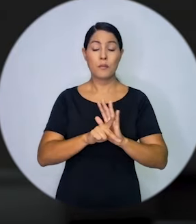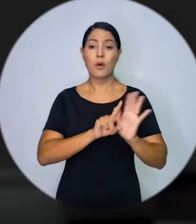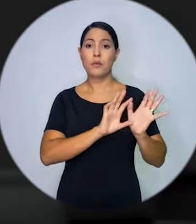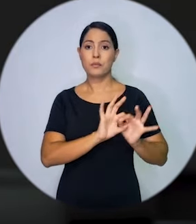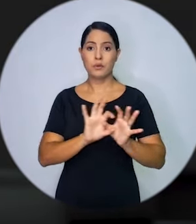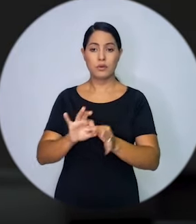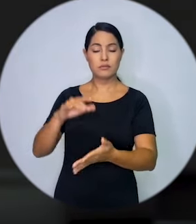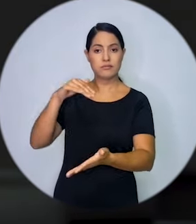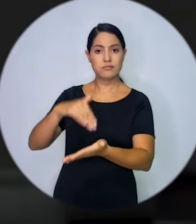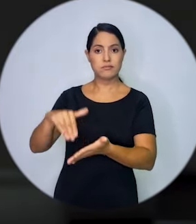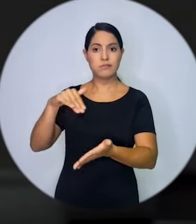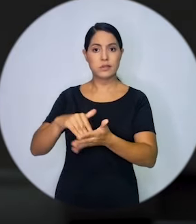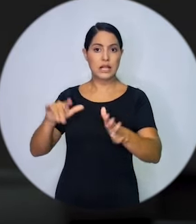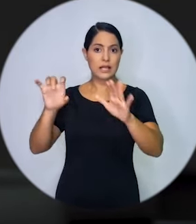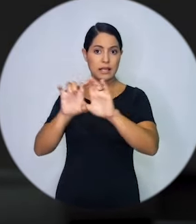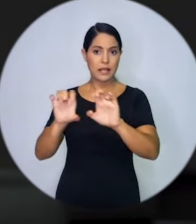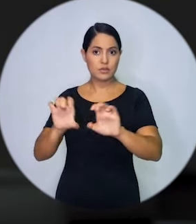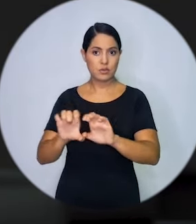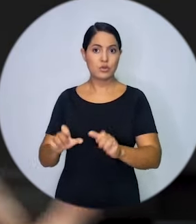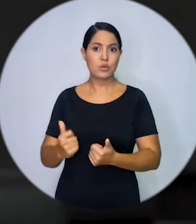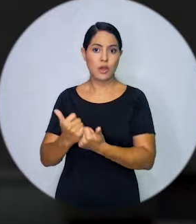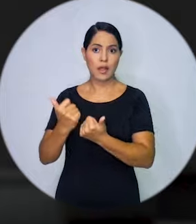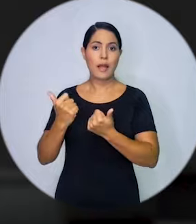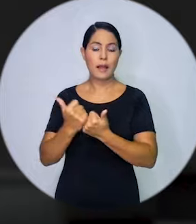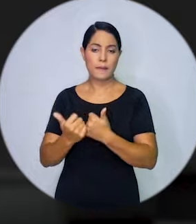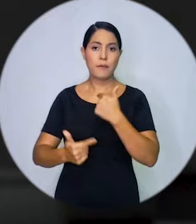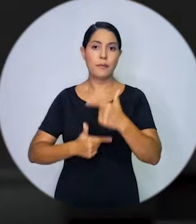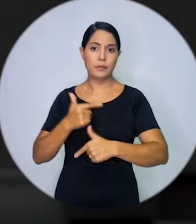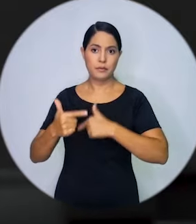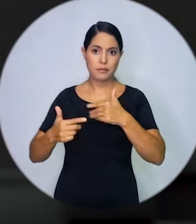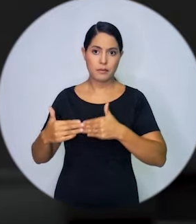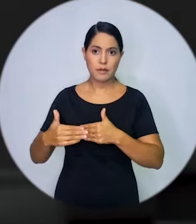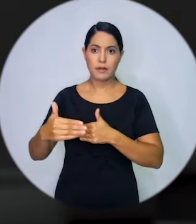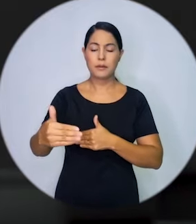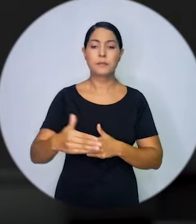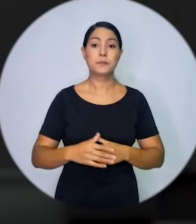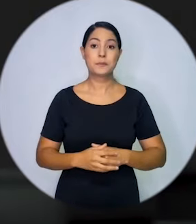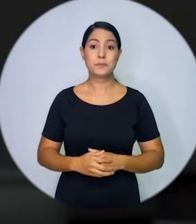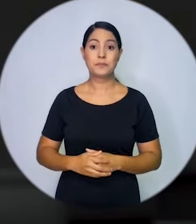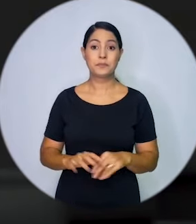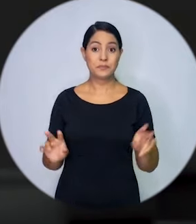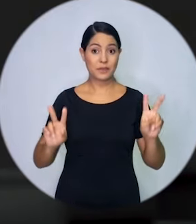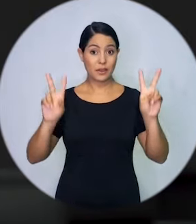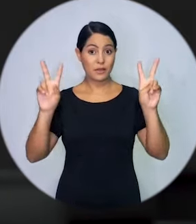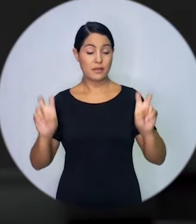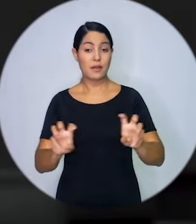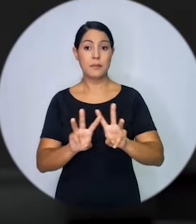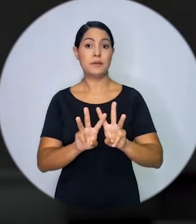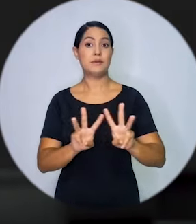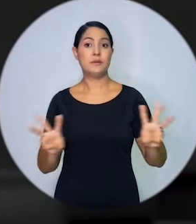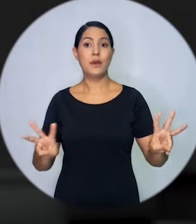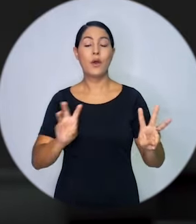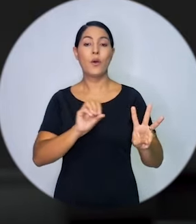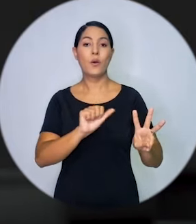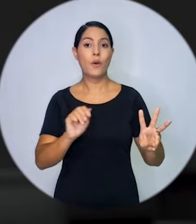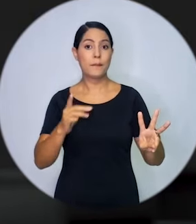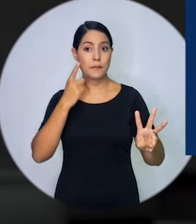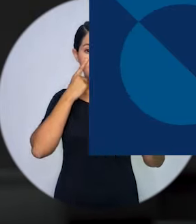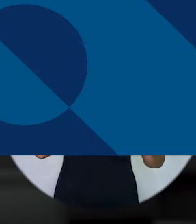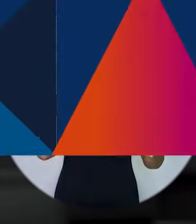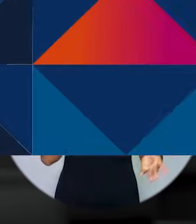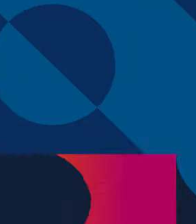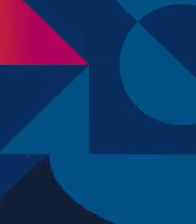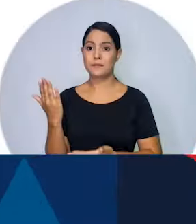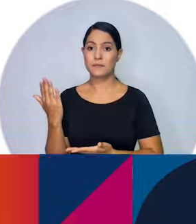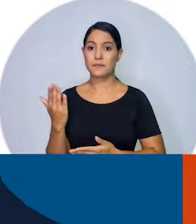de estruturas e escritórios equipados para advogados e advogadas trabalharem. O assunto foi destaque no site da OAB